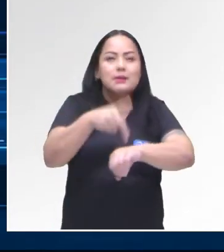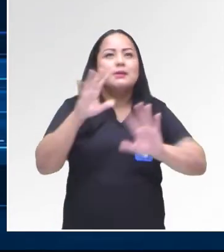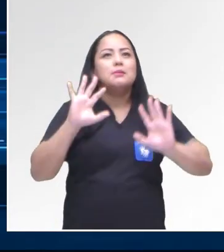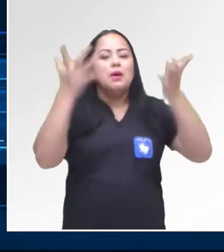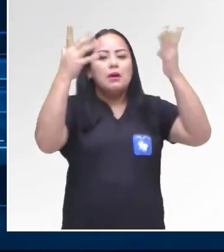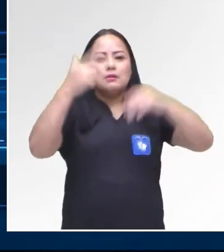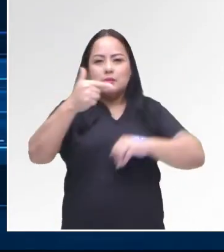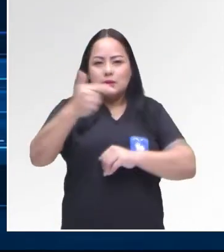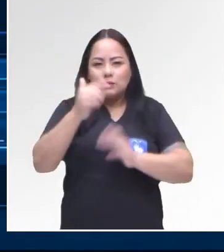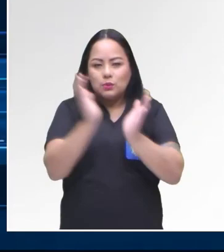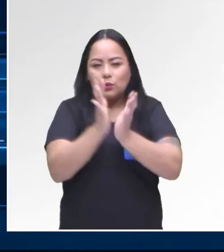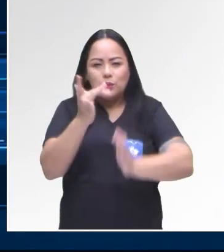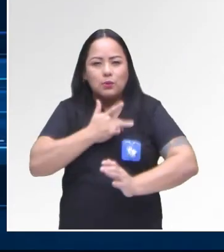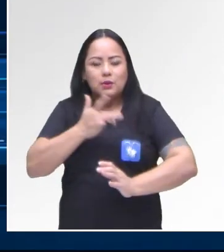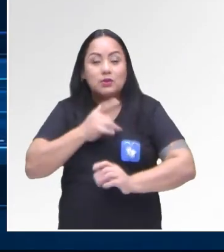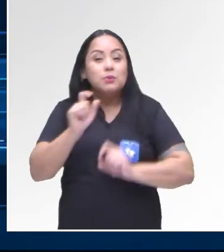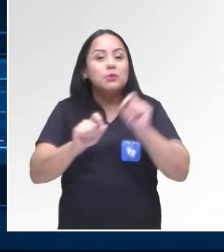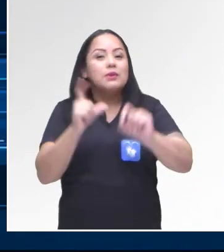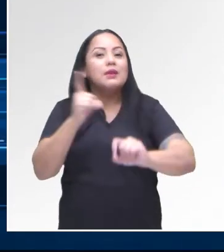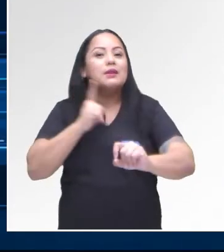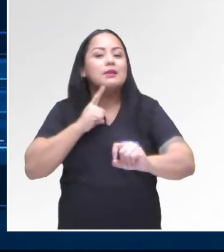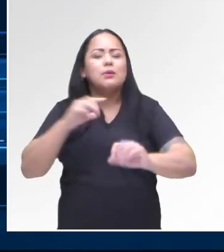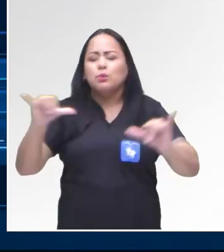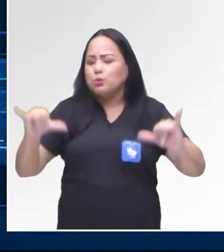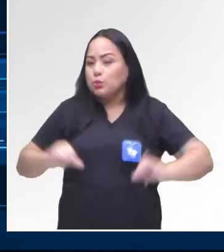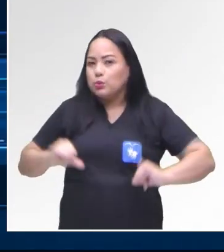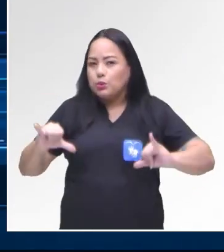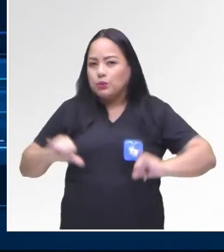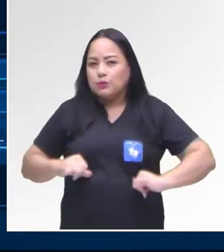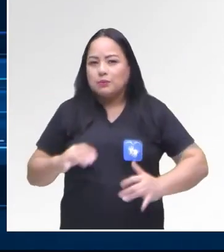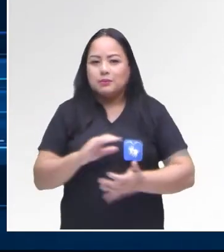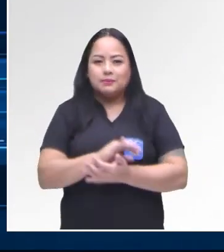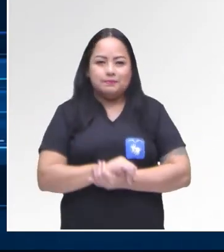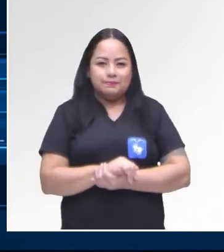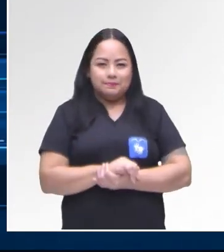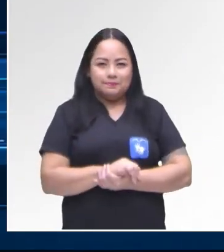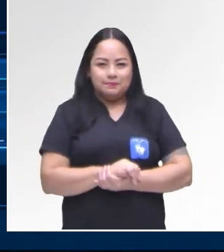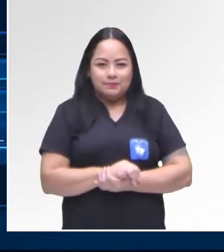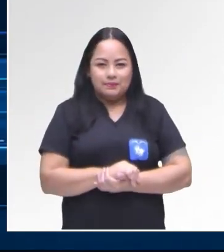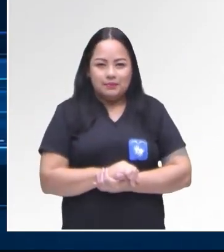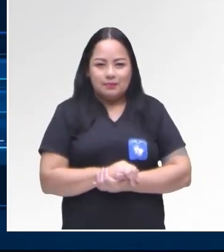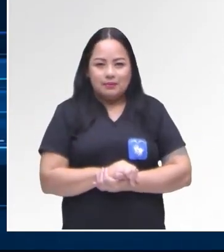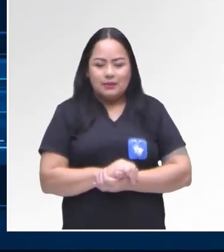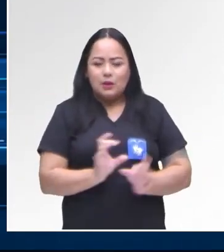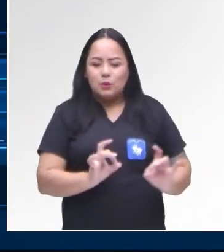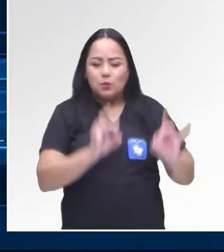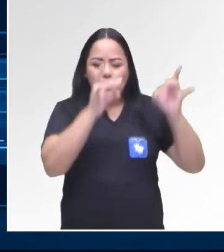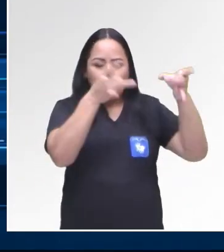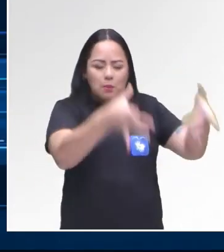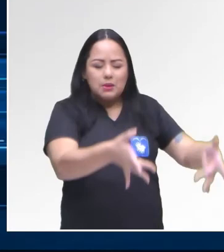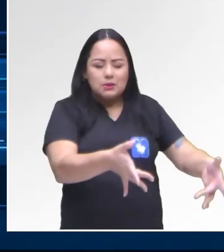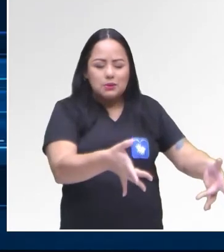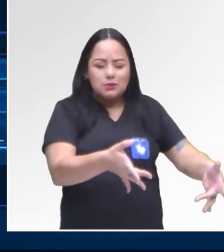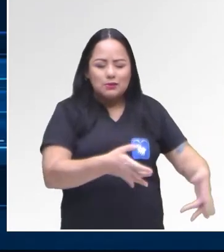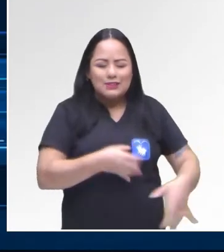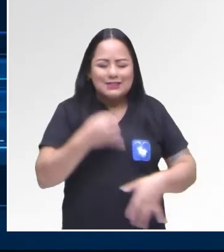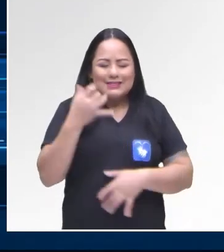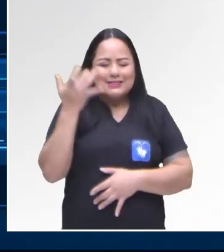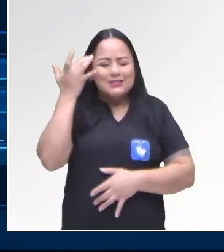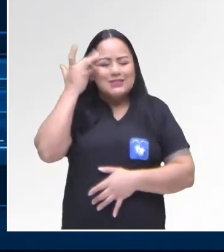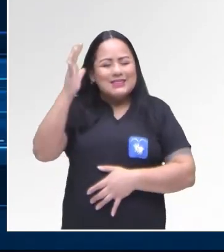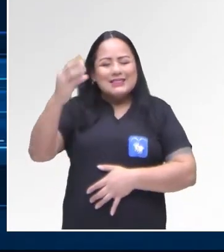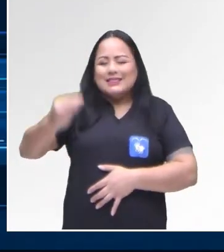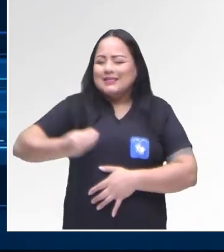Na segunda, nós temos o quê? O sofrimento. No abandono, eu não sei